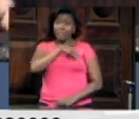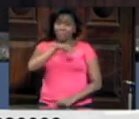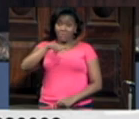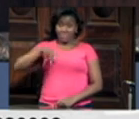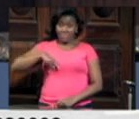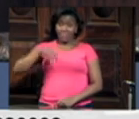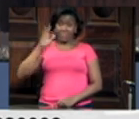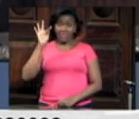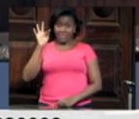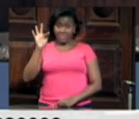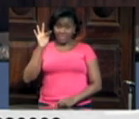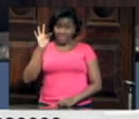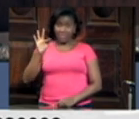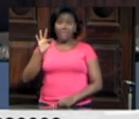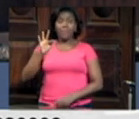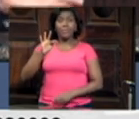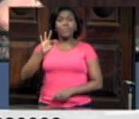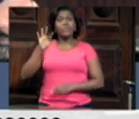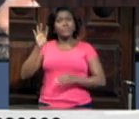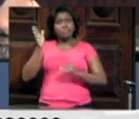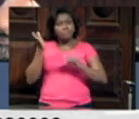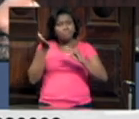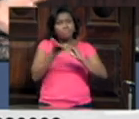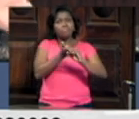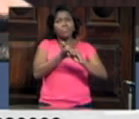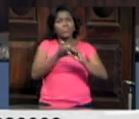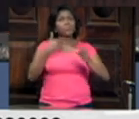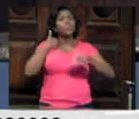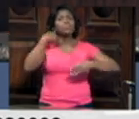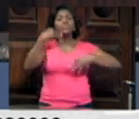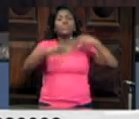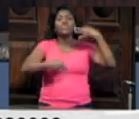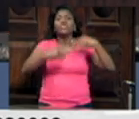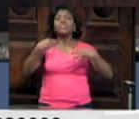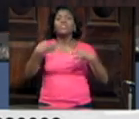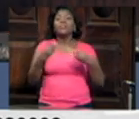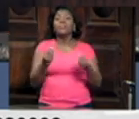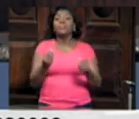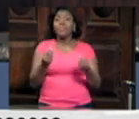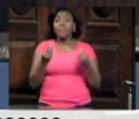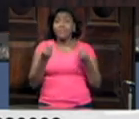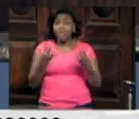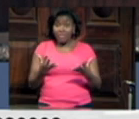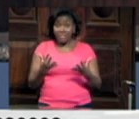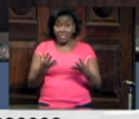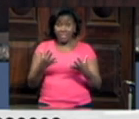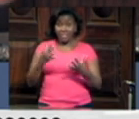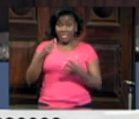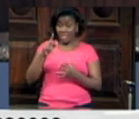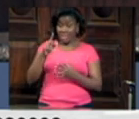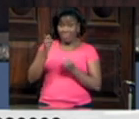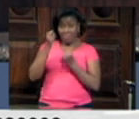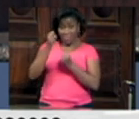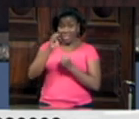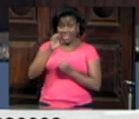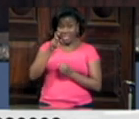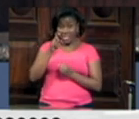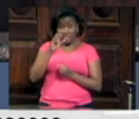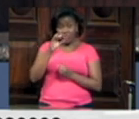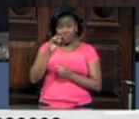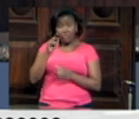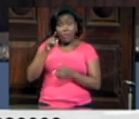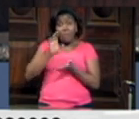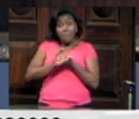Federal entrou na Justiça para que o Poder Executivo